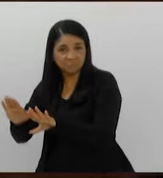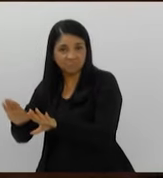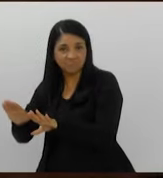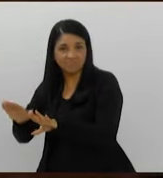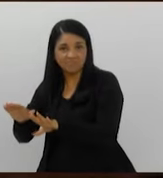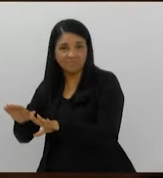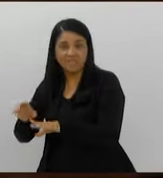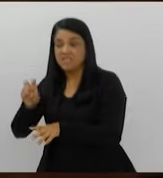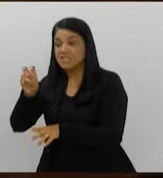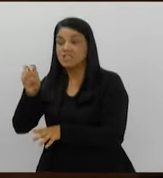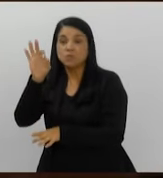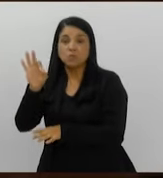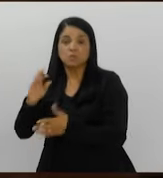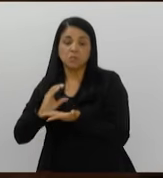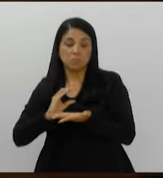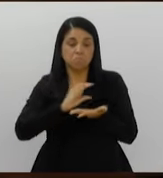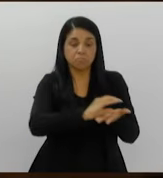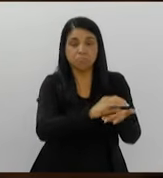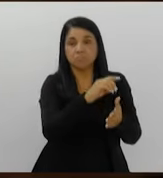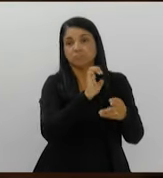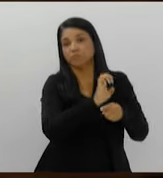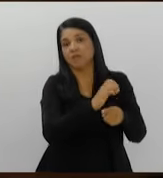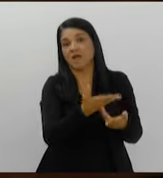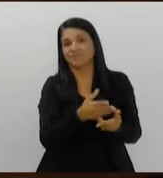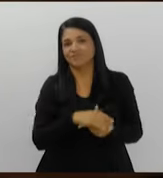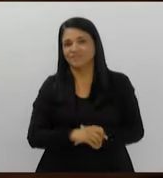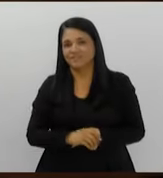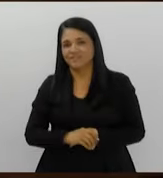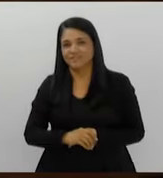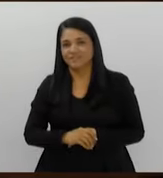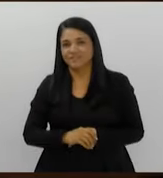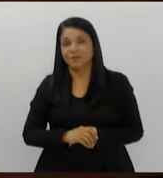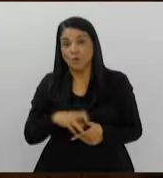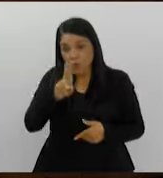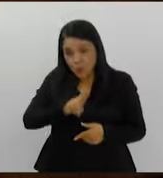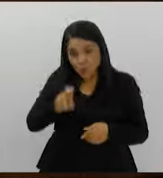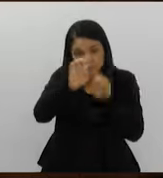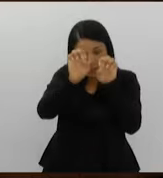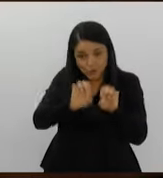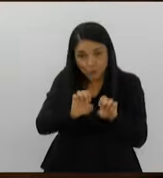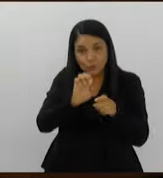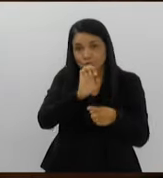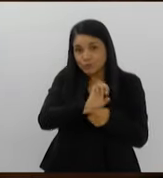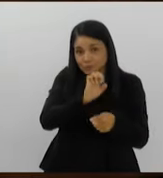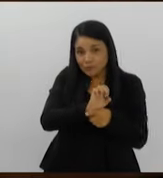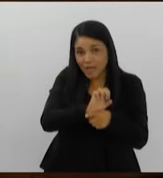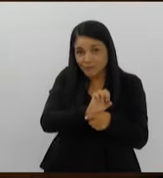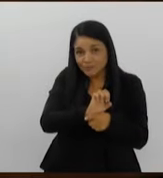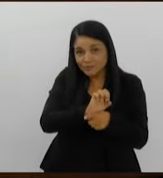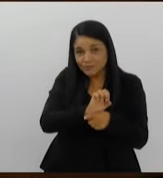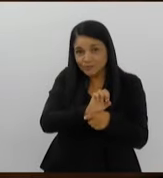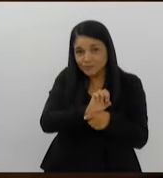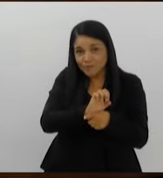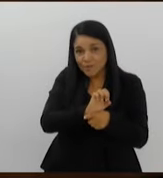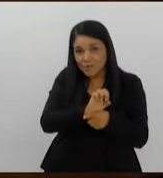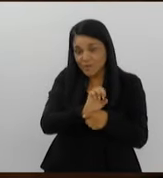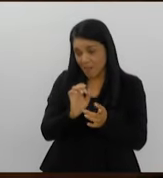só 5% do Estado. Eles usam a estrutura do Estado para dar legalidade a uma